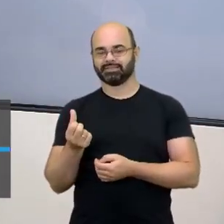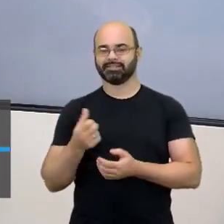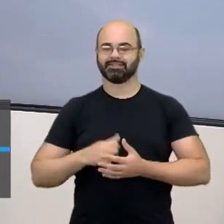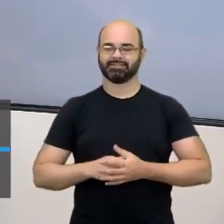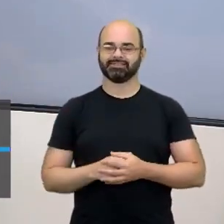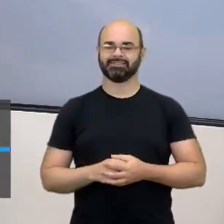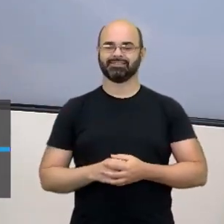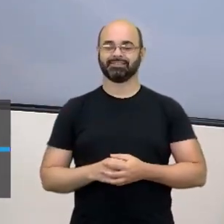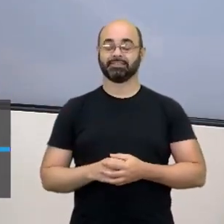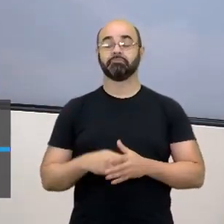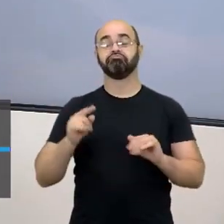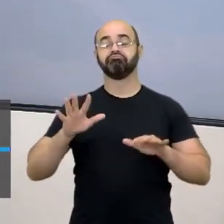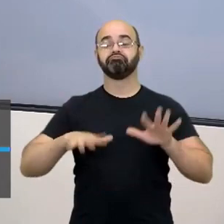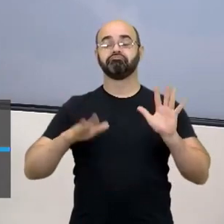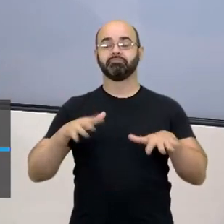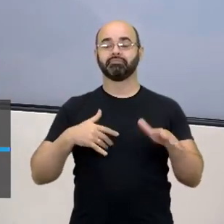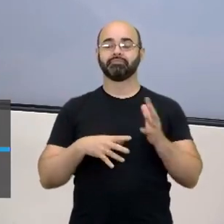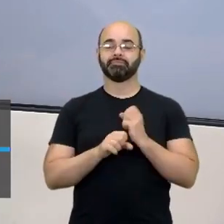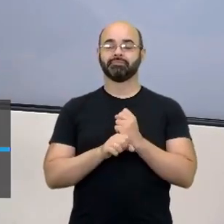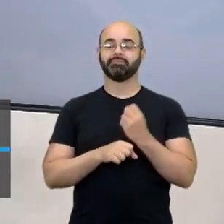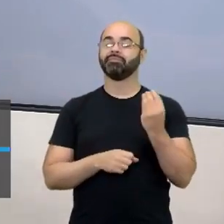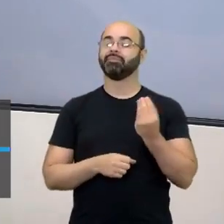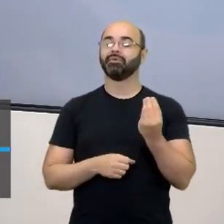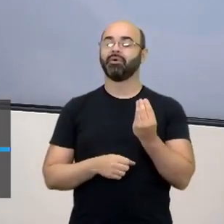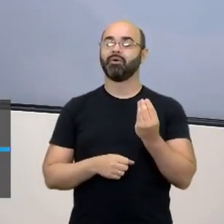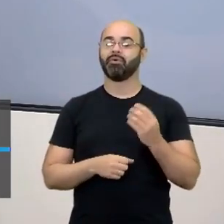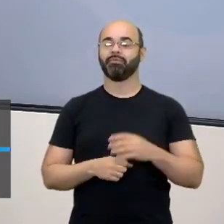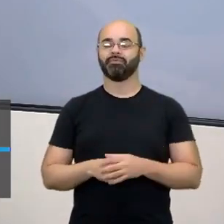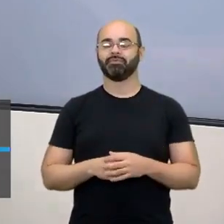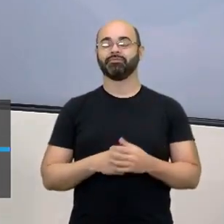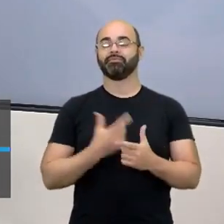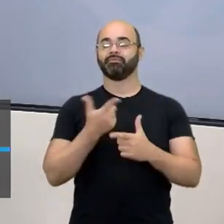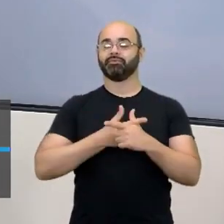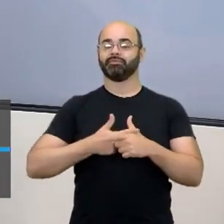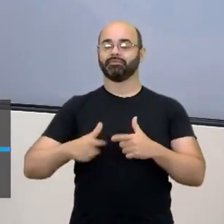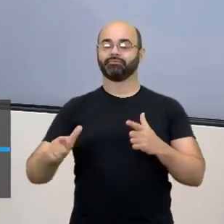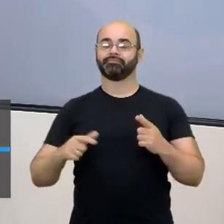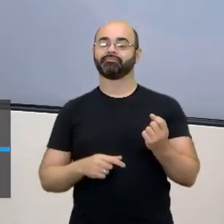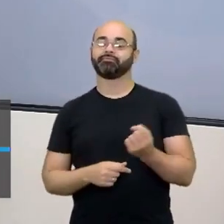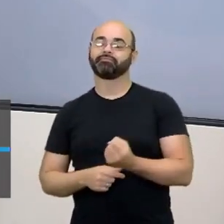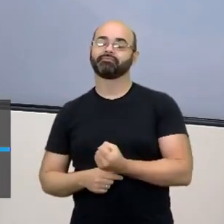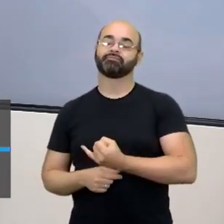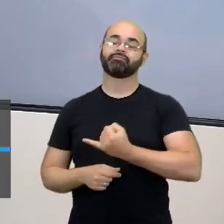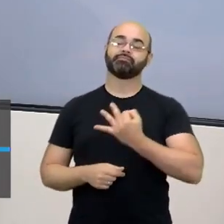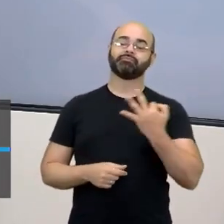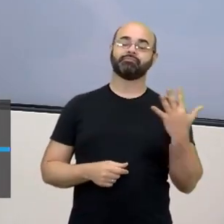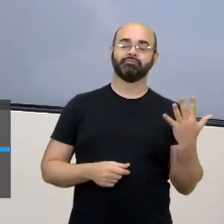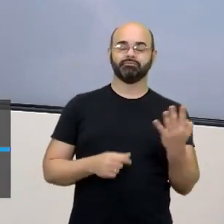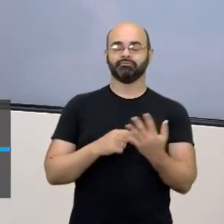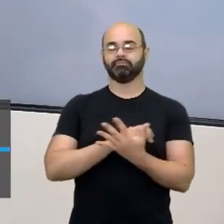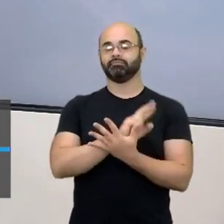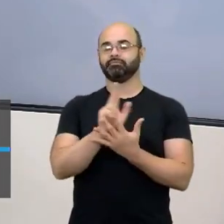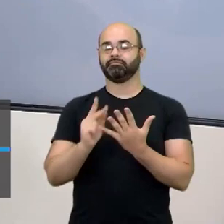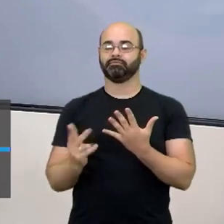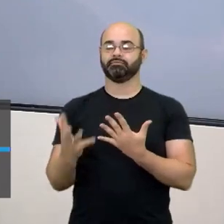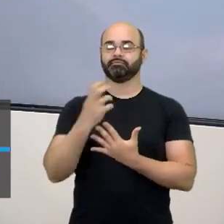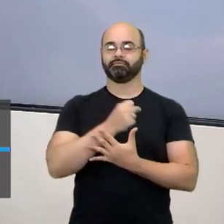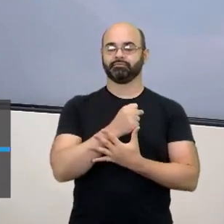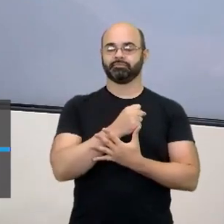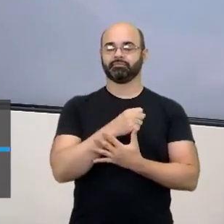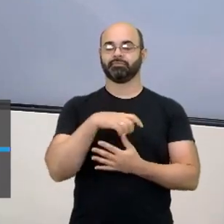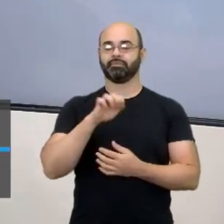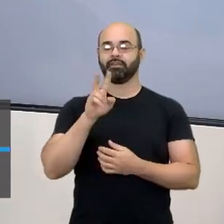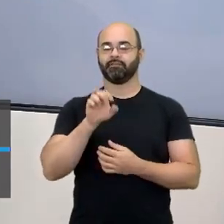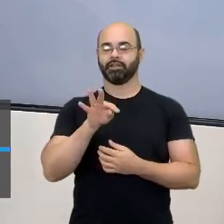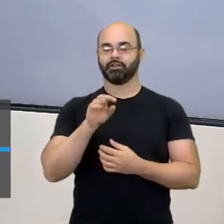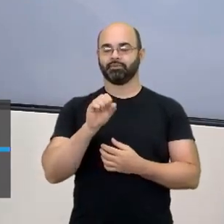cálculo da probabilidade, eu vou dividir a quantidade de eventos ao meu favor, que no caso são as